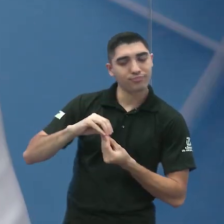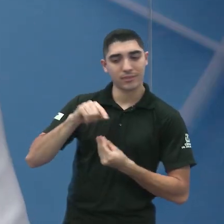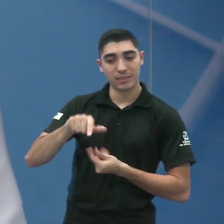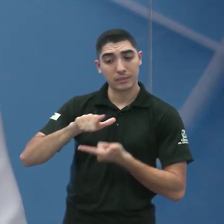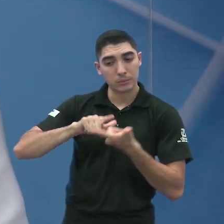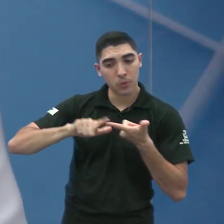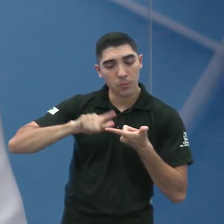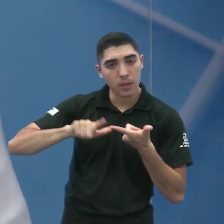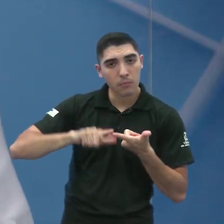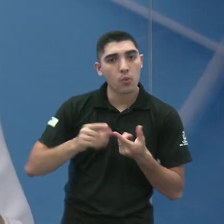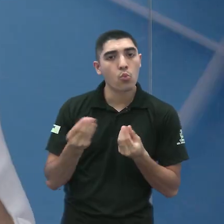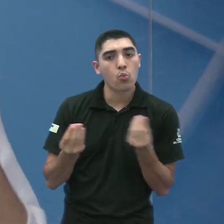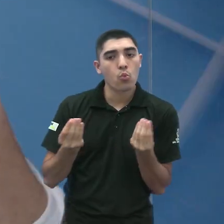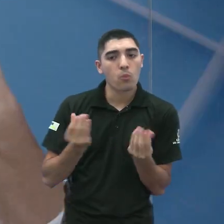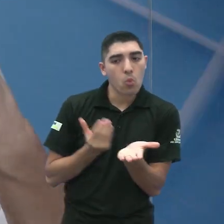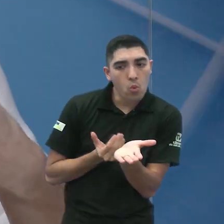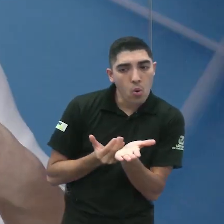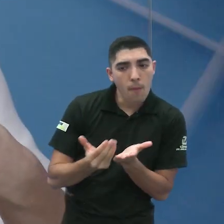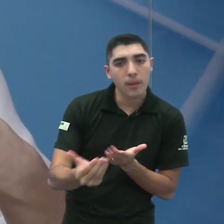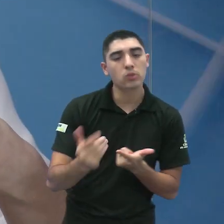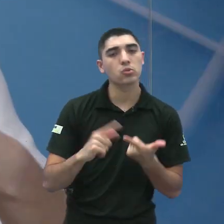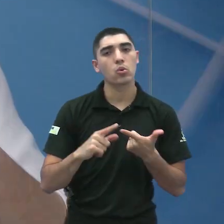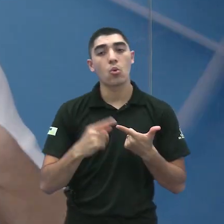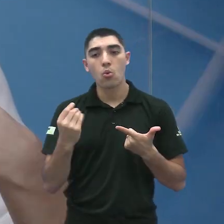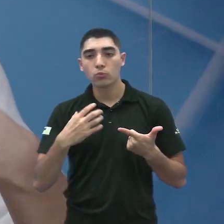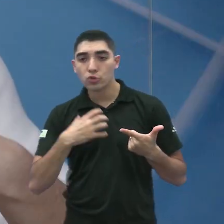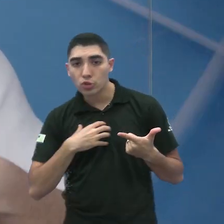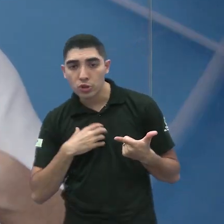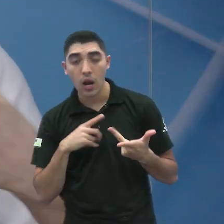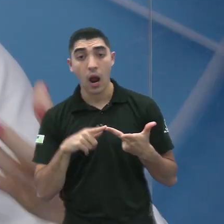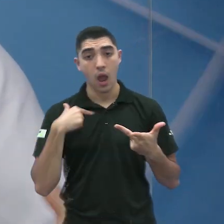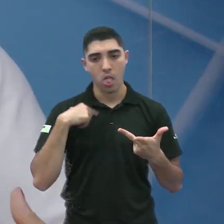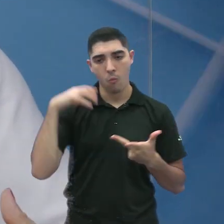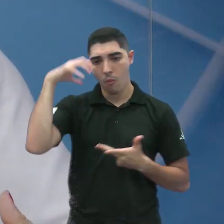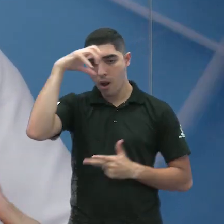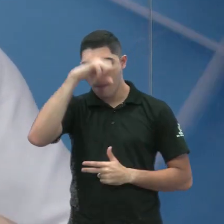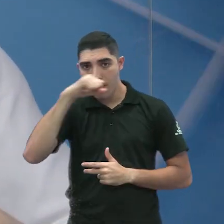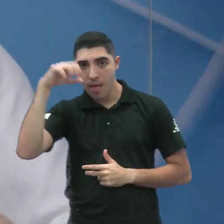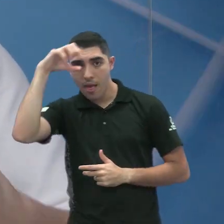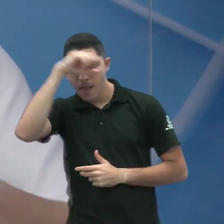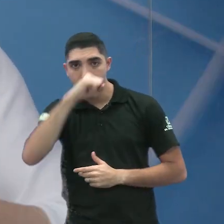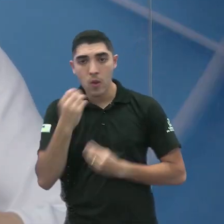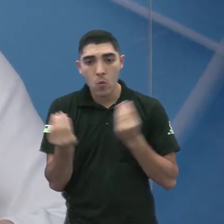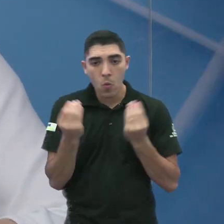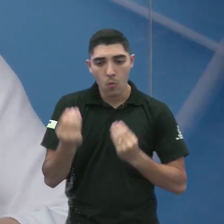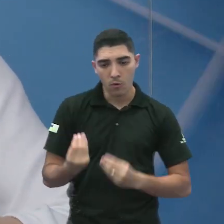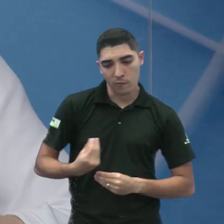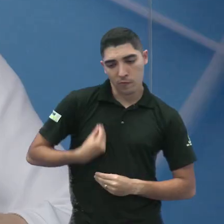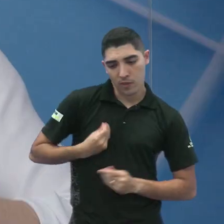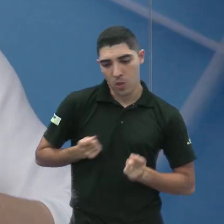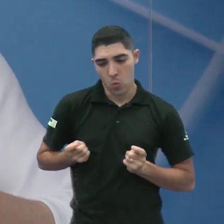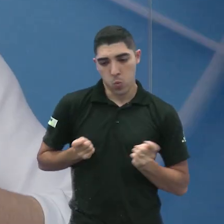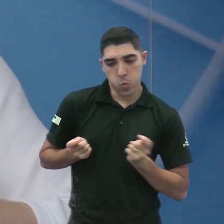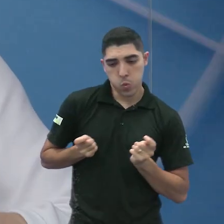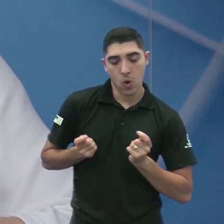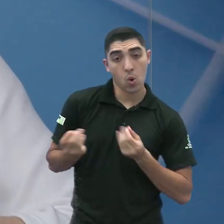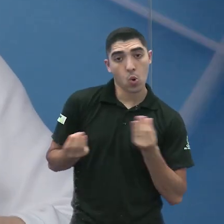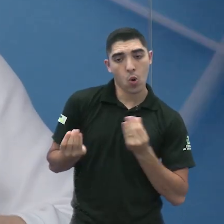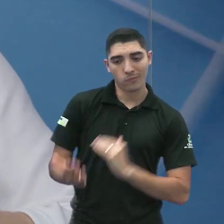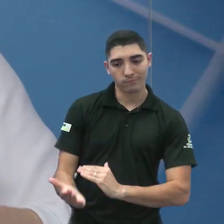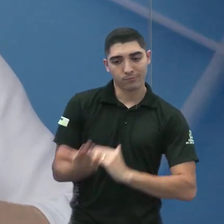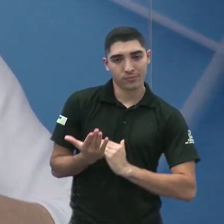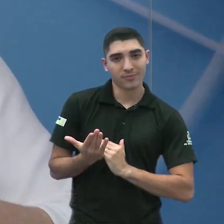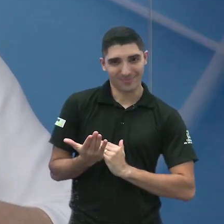se manifesta, começa a ter mais informações de como aquilo age na vida e de como, portanto, lidar com